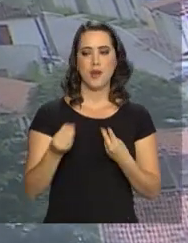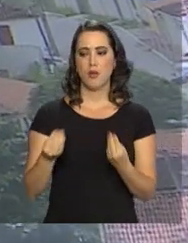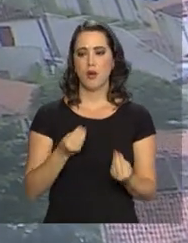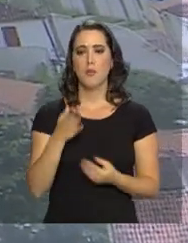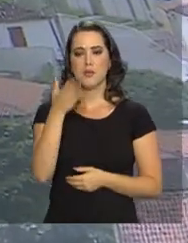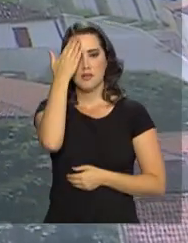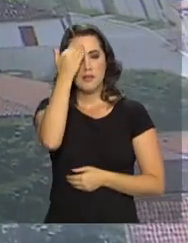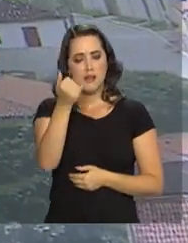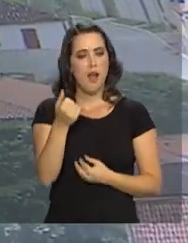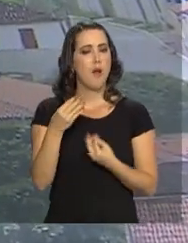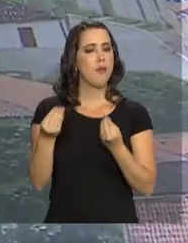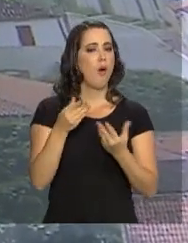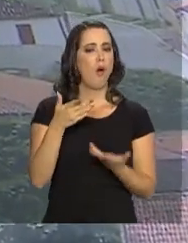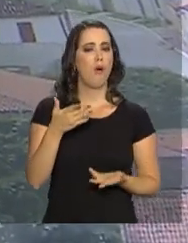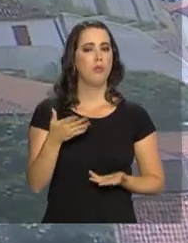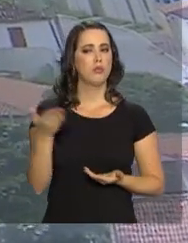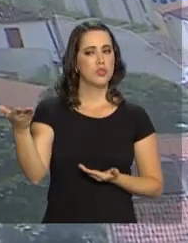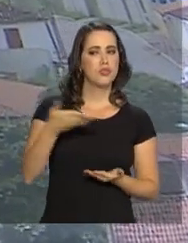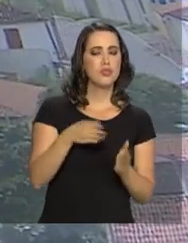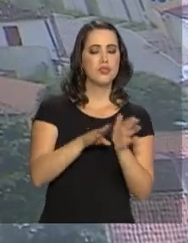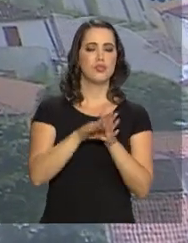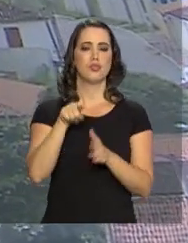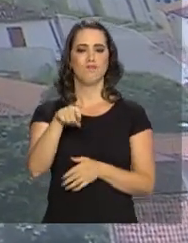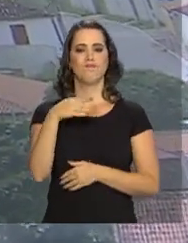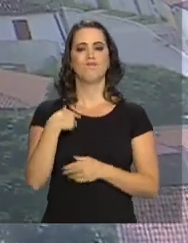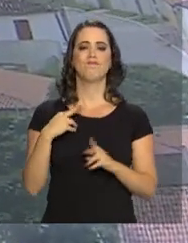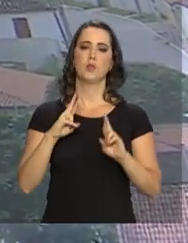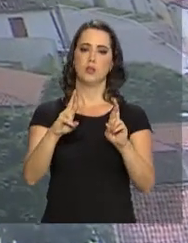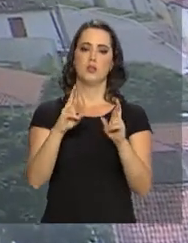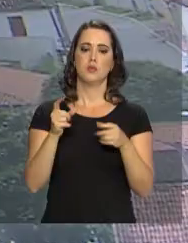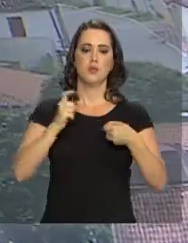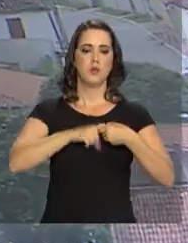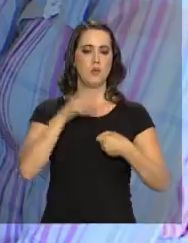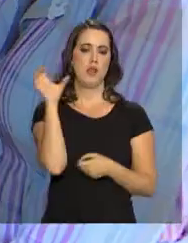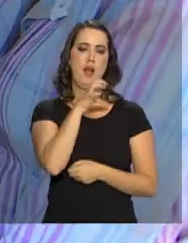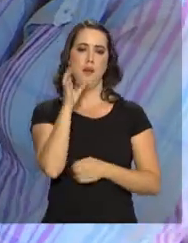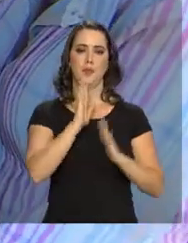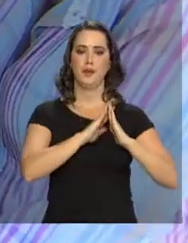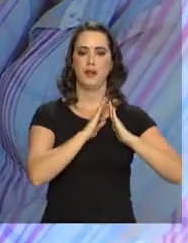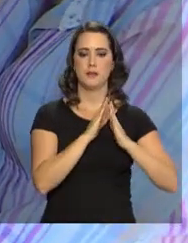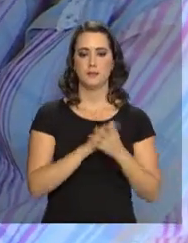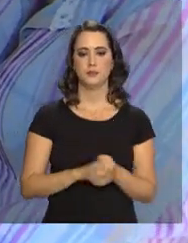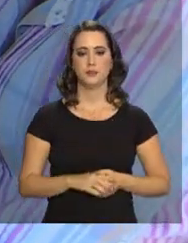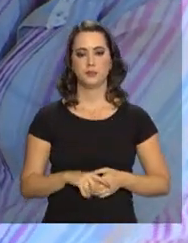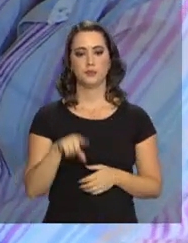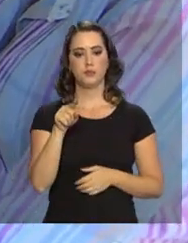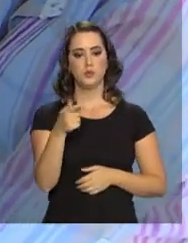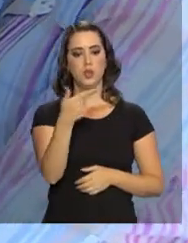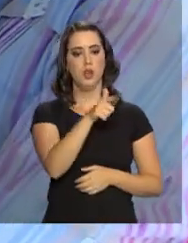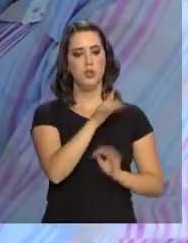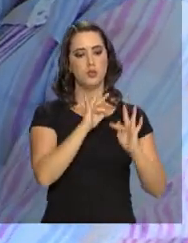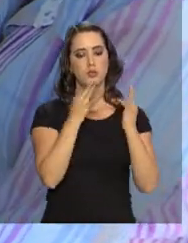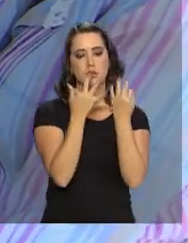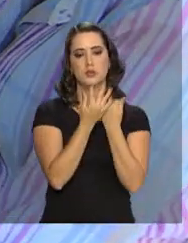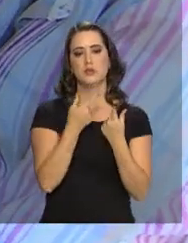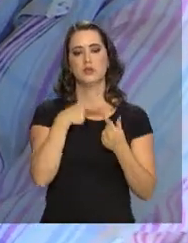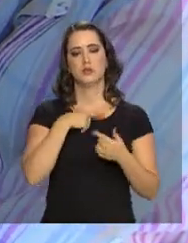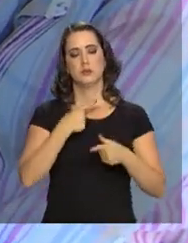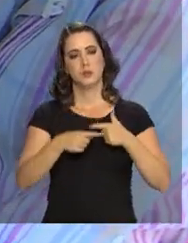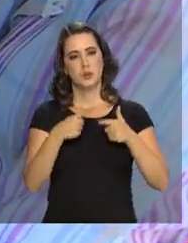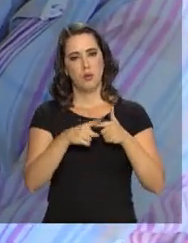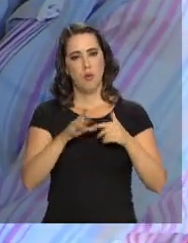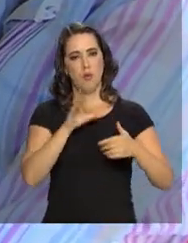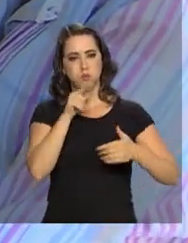sabe a procedência deles? Não sabe. Então a gente espera voltar o mais rápido possível. Seu Zezinho e as outras famílias atingidas